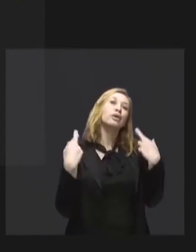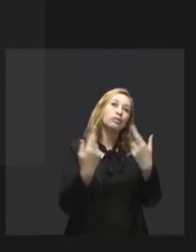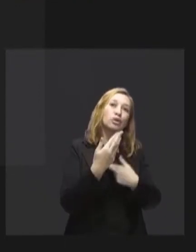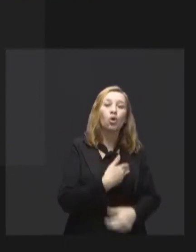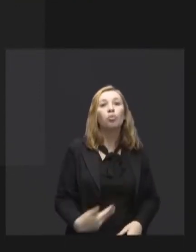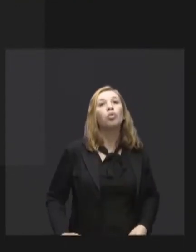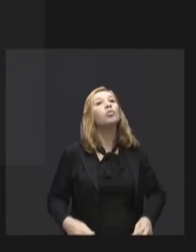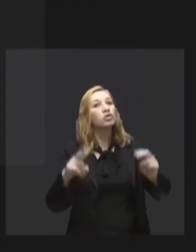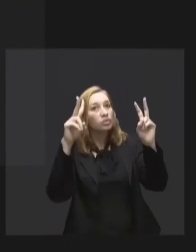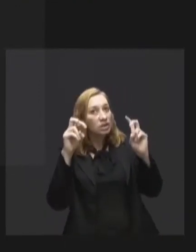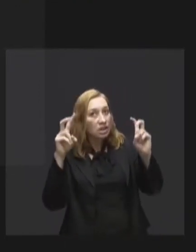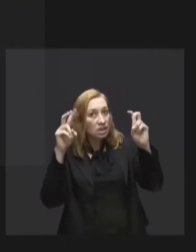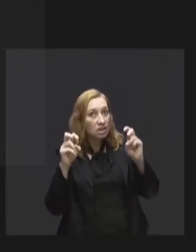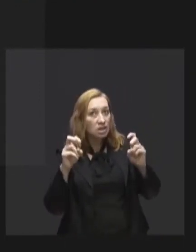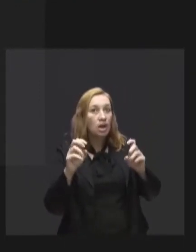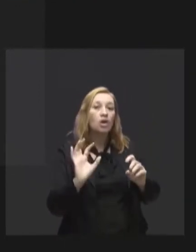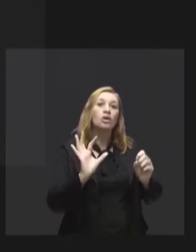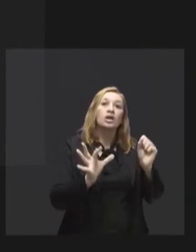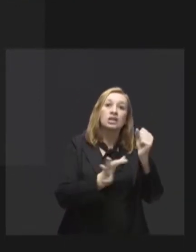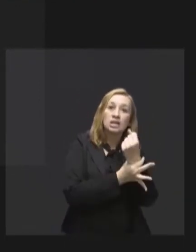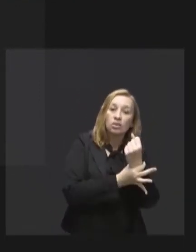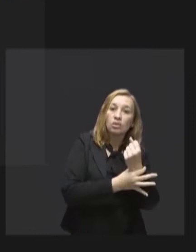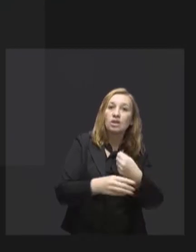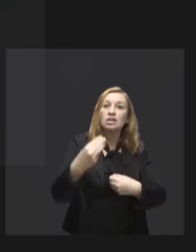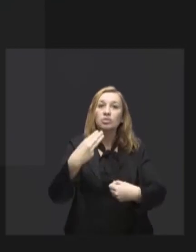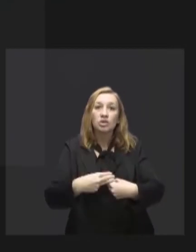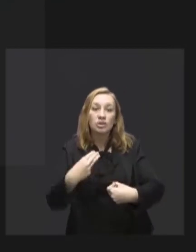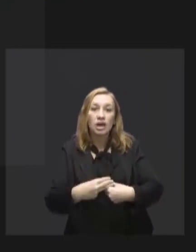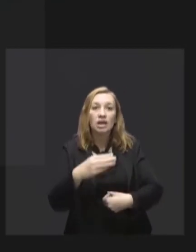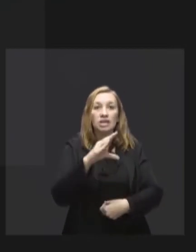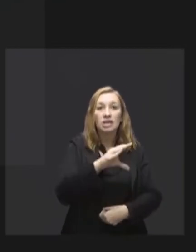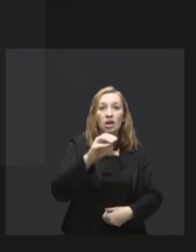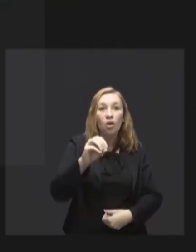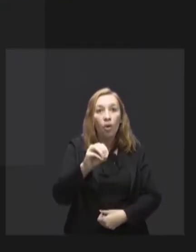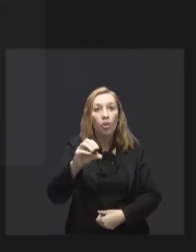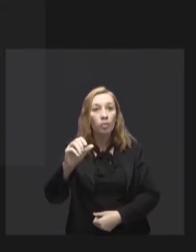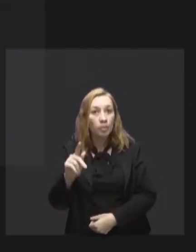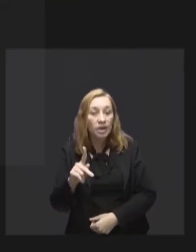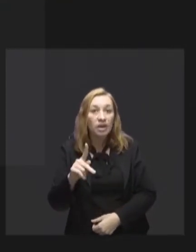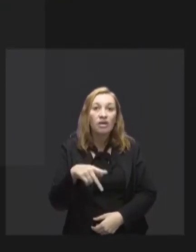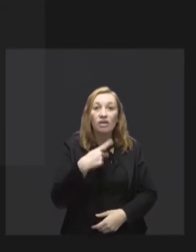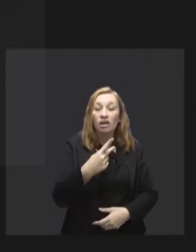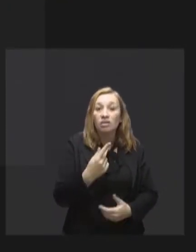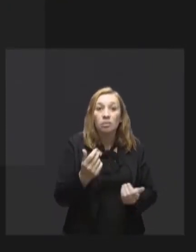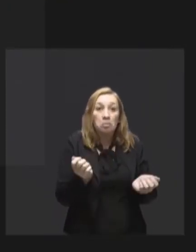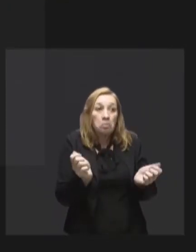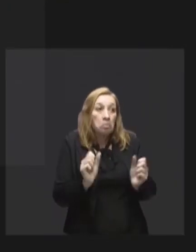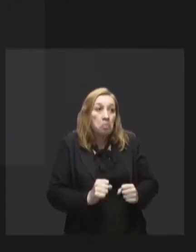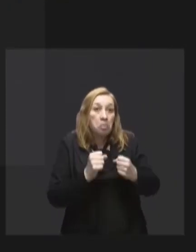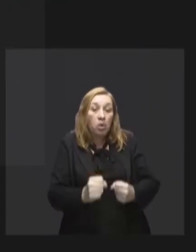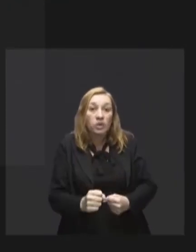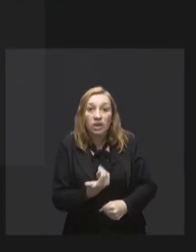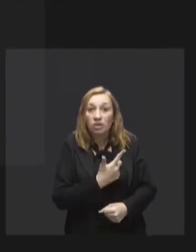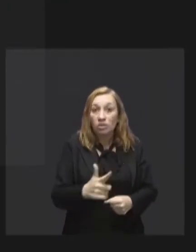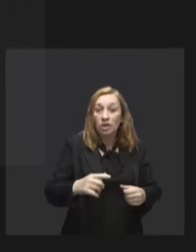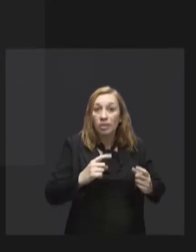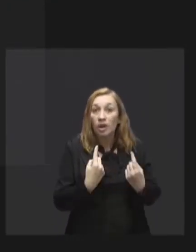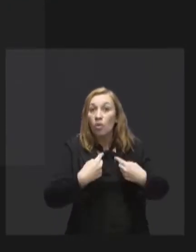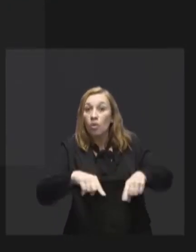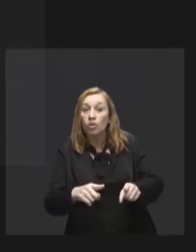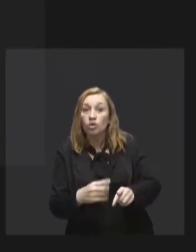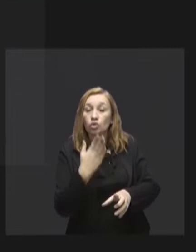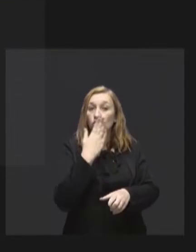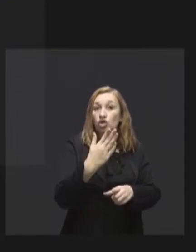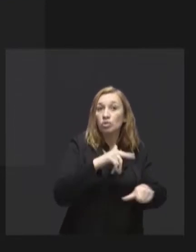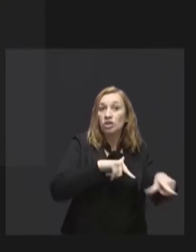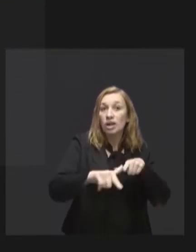pública sobre isso aqui, onde a Guarda Municipal e a CEOP se disseram impotentes para combater esse tipo de trabalho, e